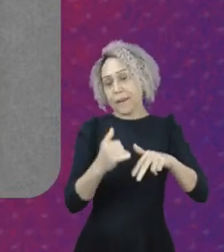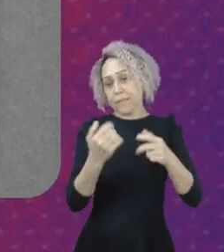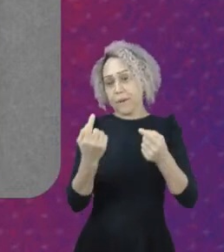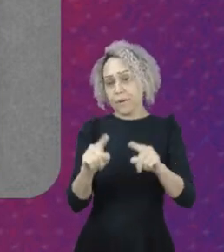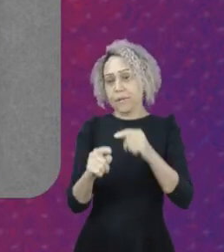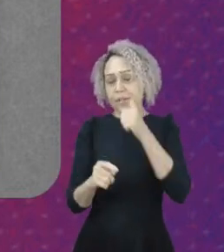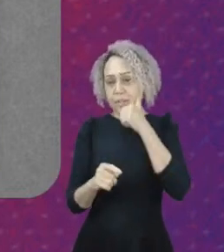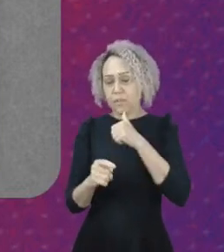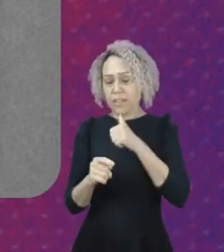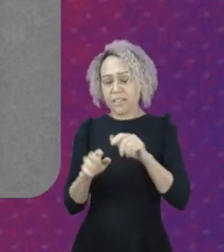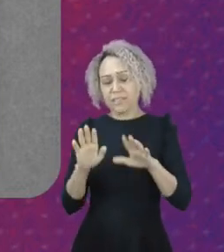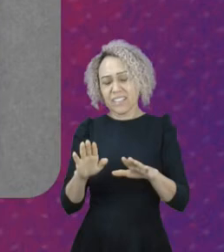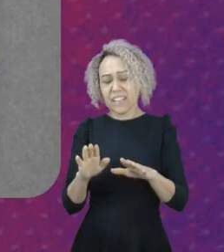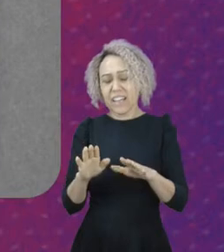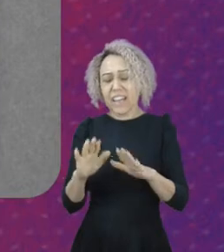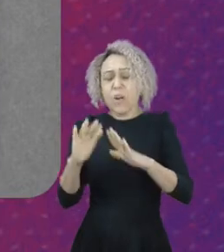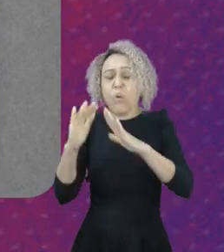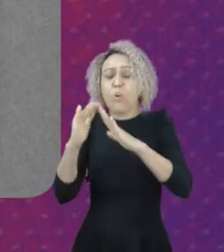serviços de atendimento à mulher.